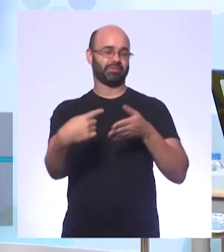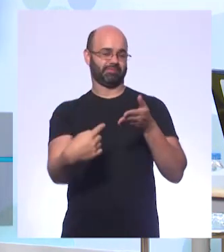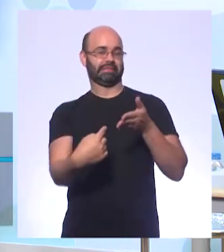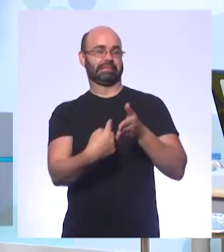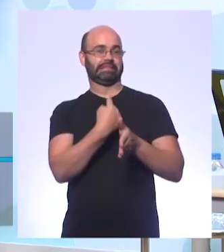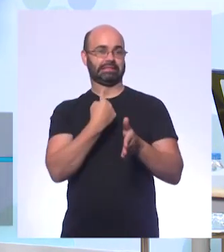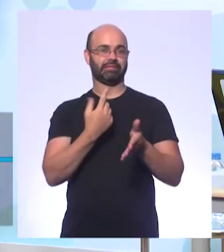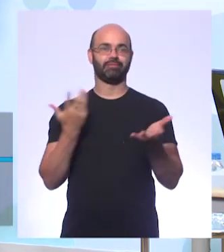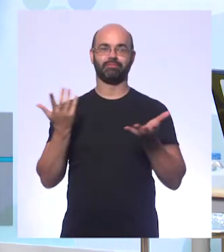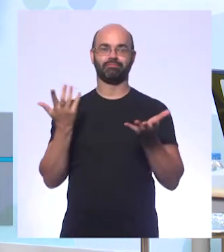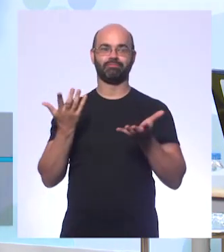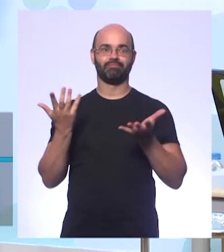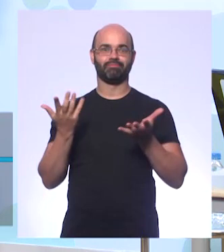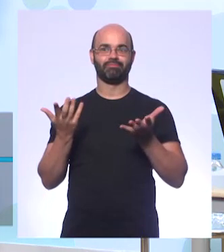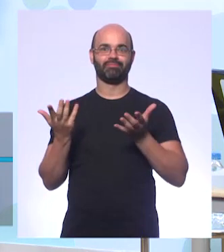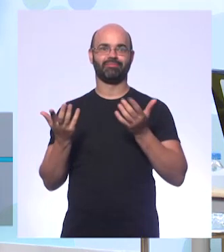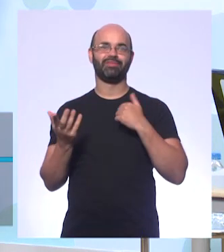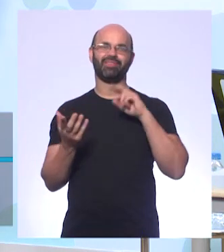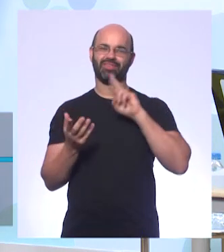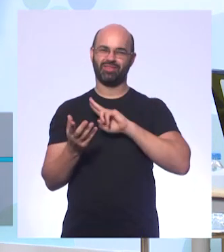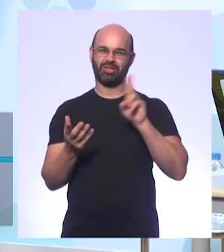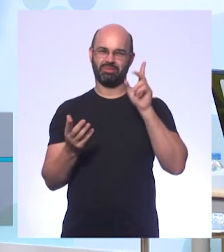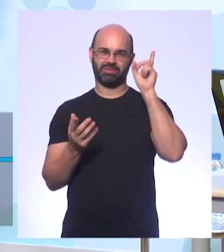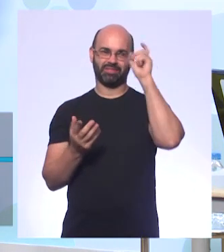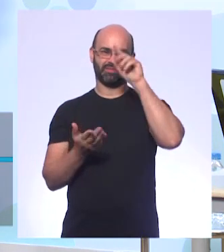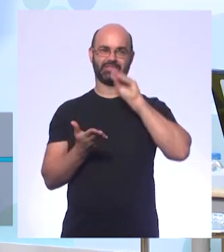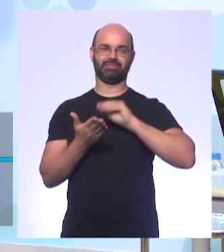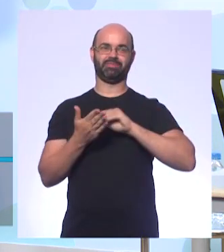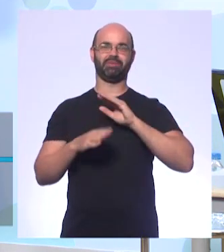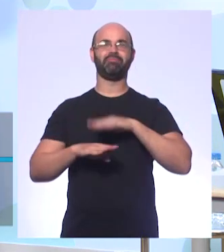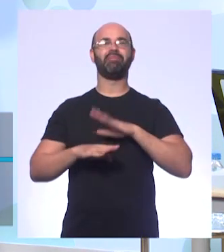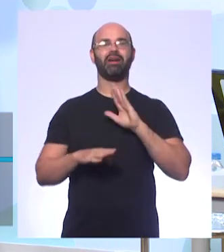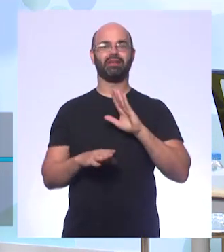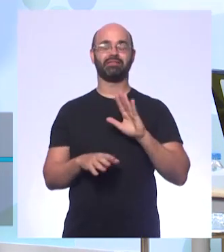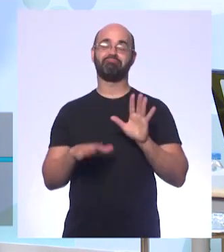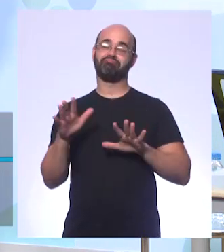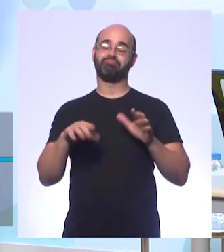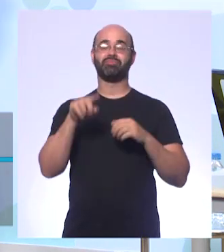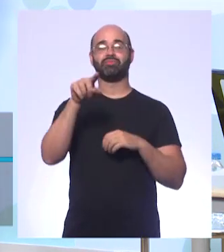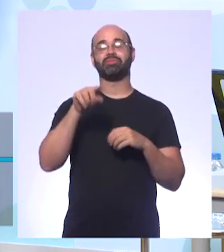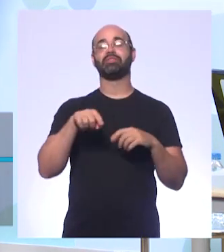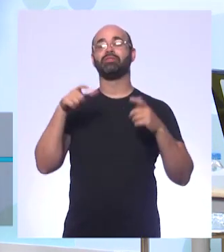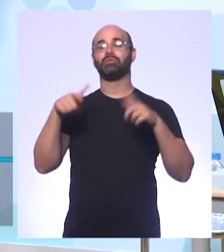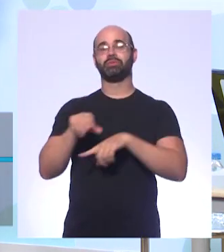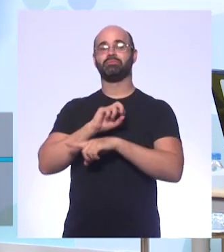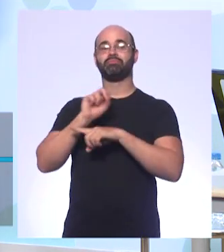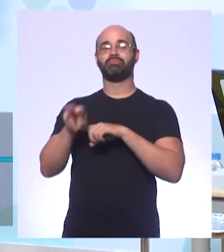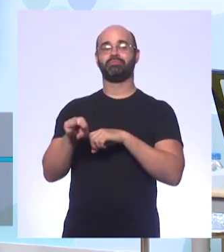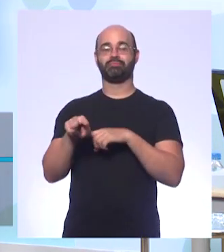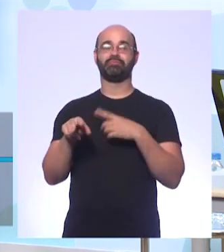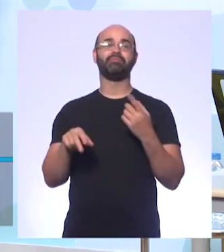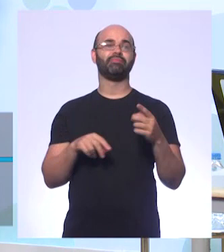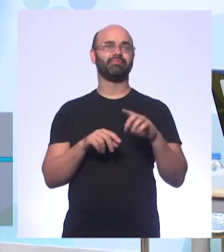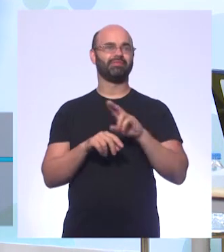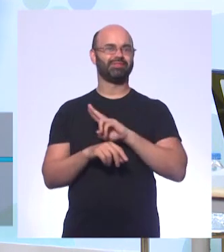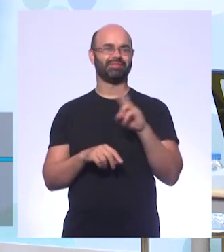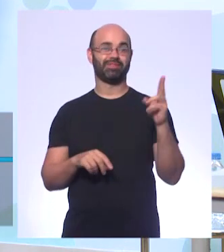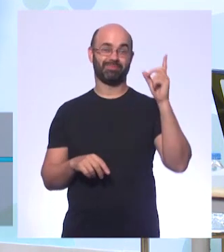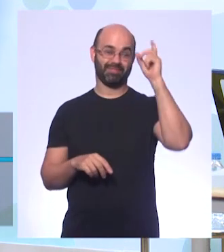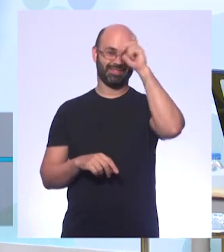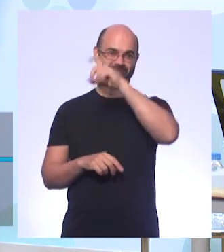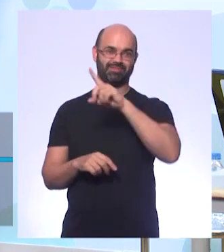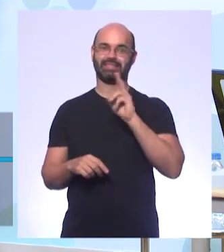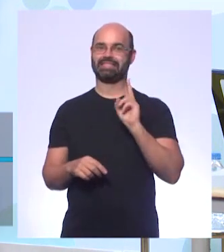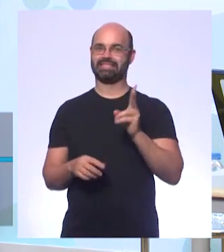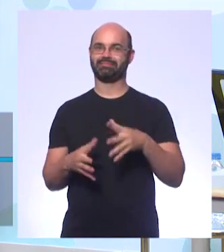sabe. E aí o cara vai colocar o nome mais difícil. Né? Dependendo da instituição que você está querendo, vai ser sempre o nomezinho mais